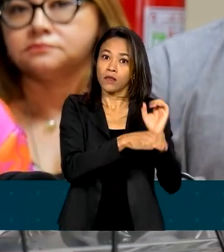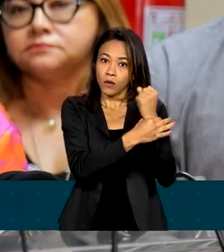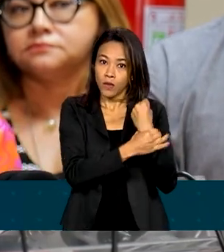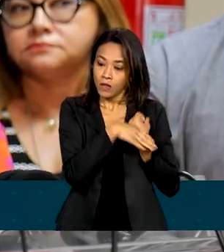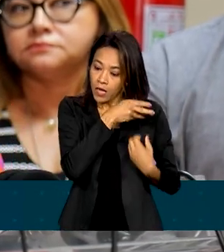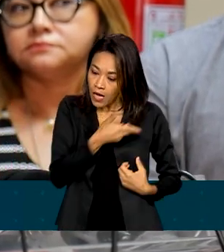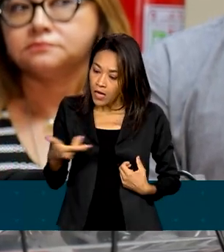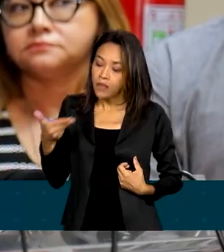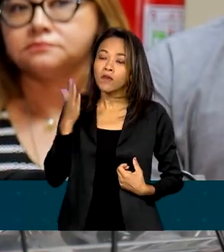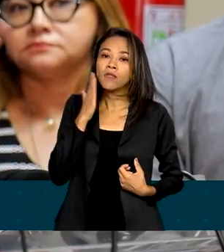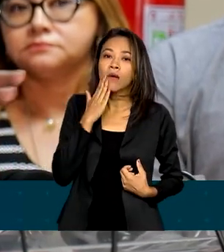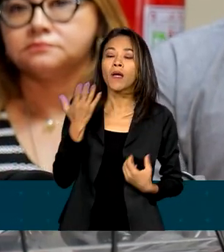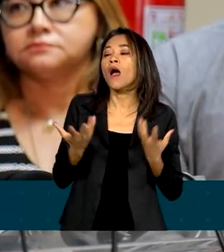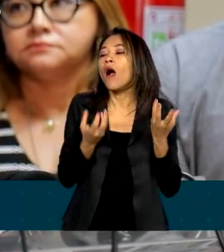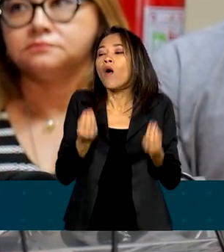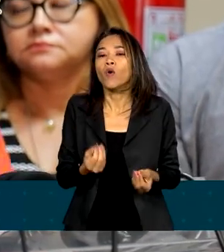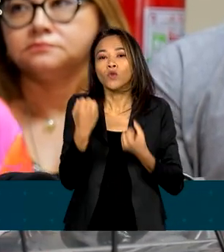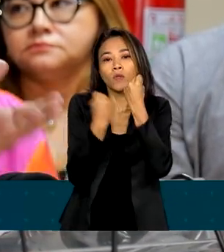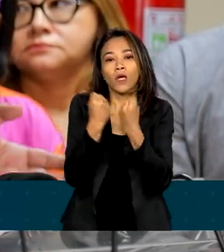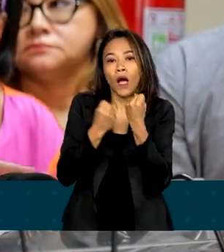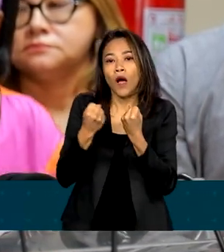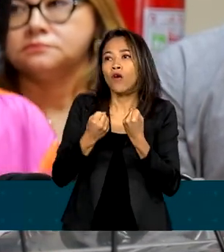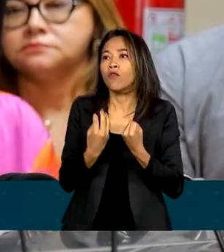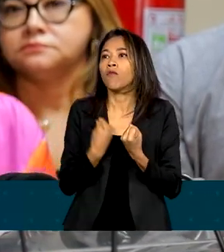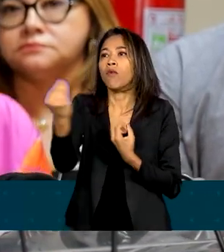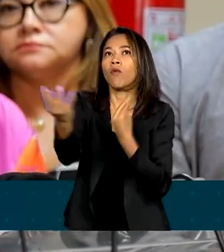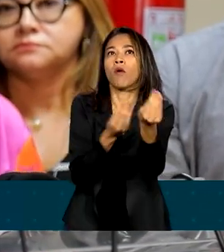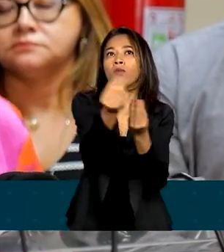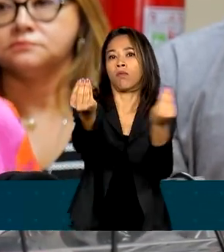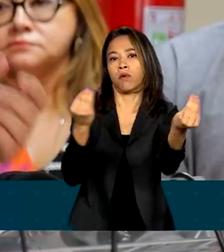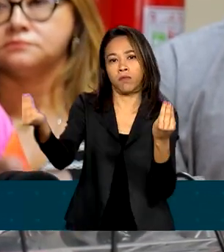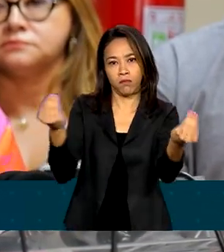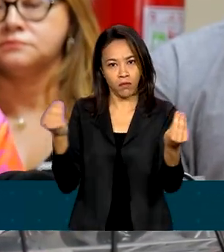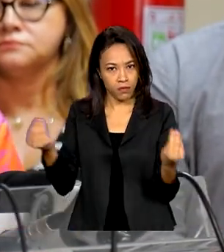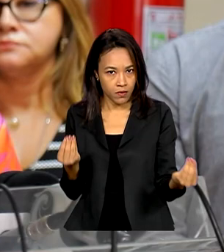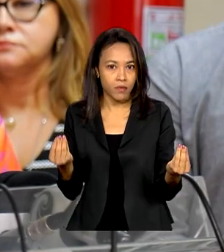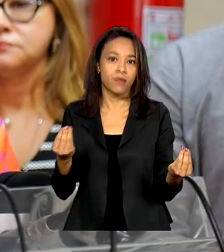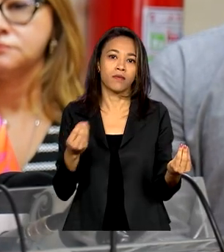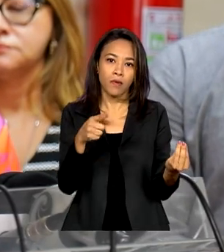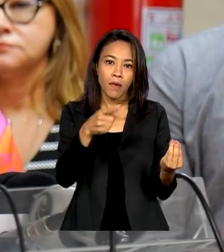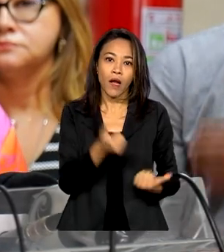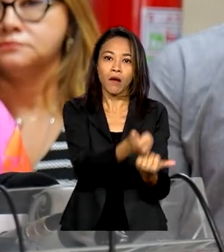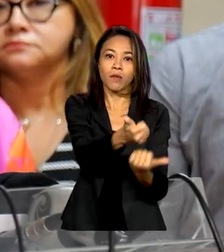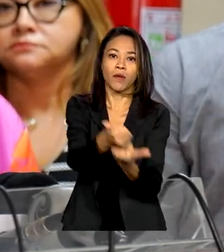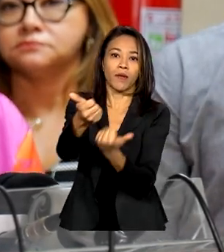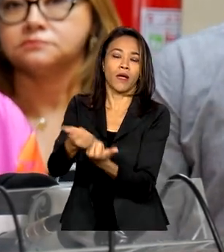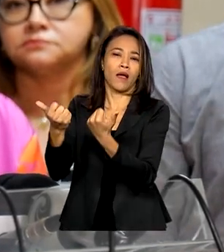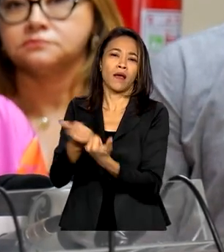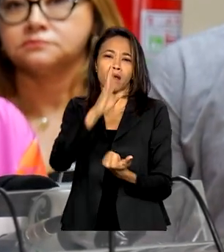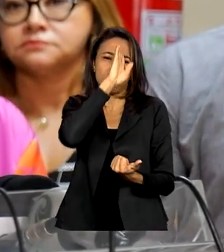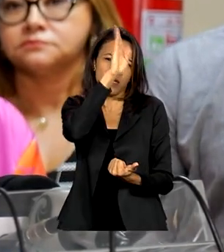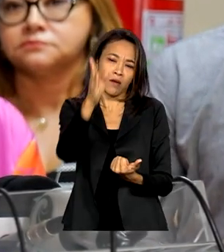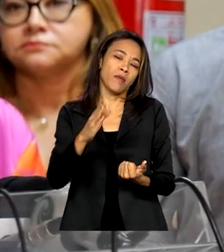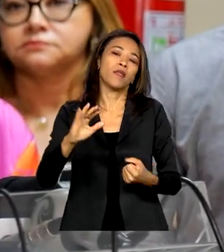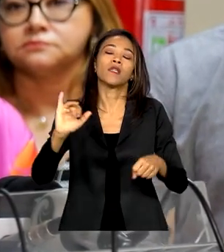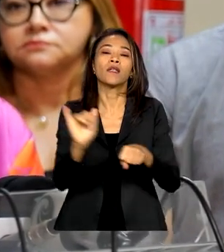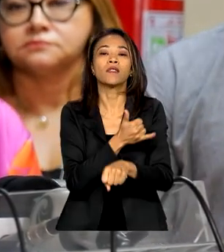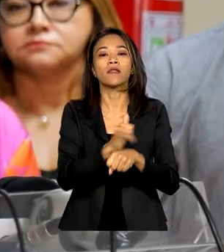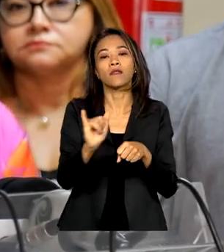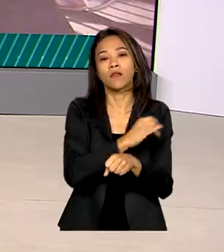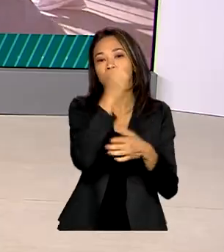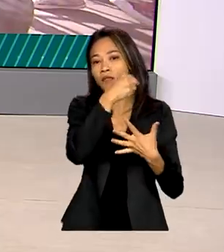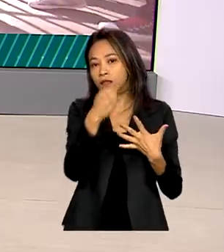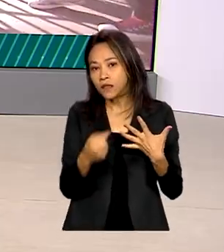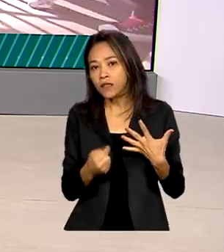vão destinar a Delegacia da Mulher e Patrulhas Maria da Penha para apoiar, sobretudo, a execução das medidas